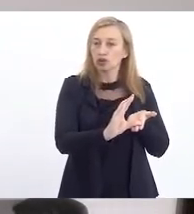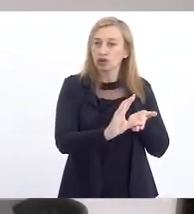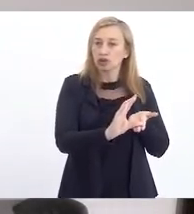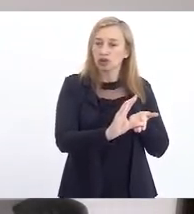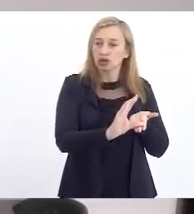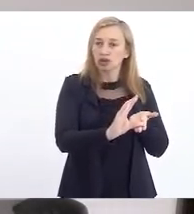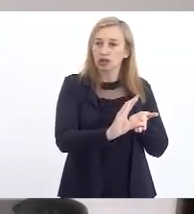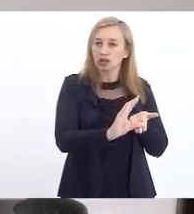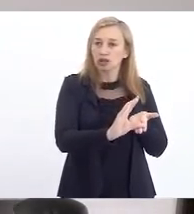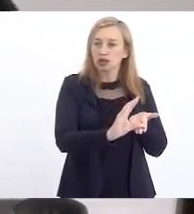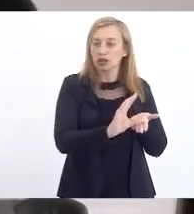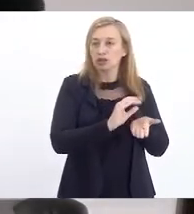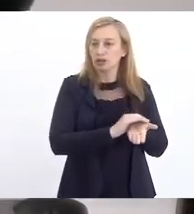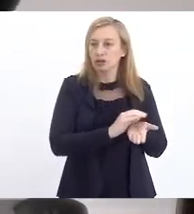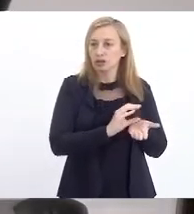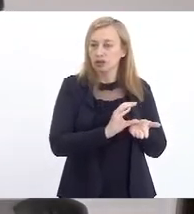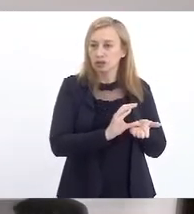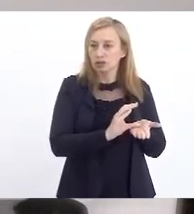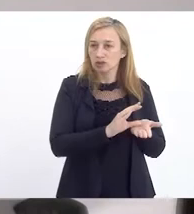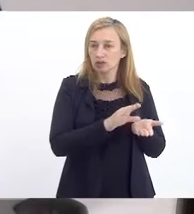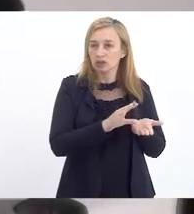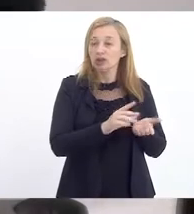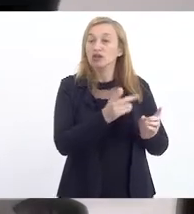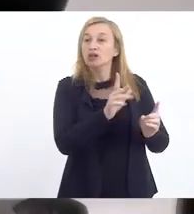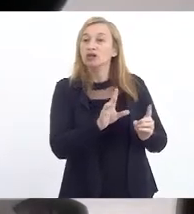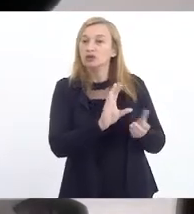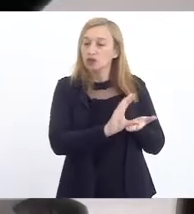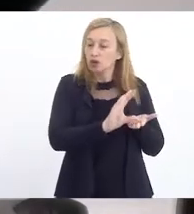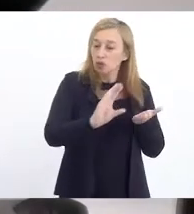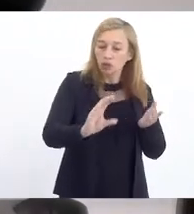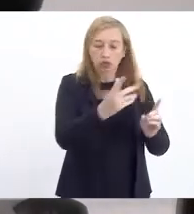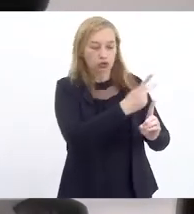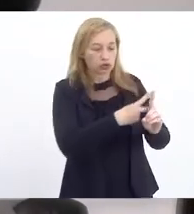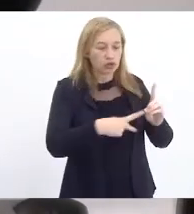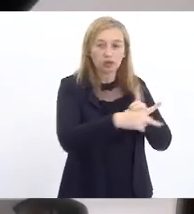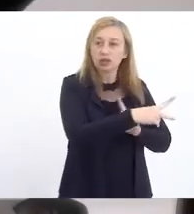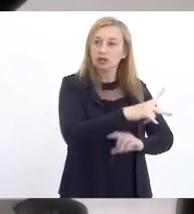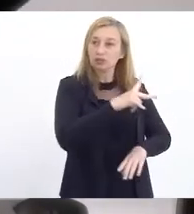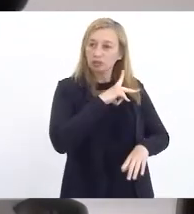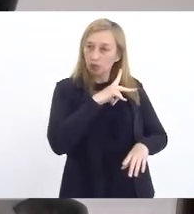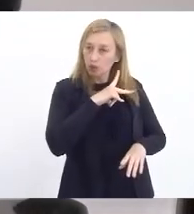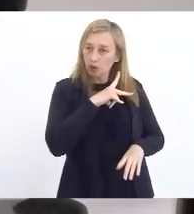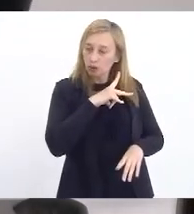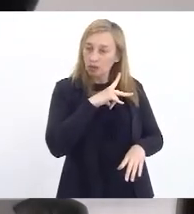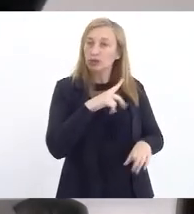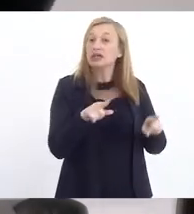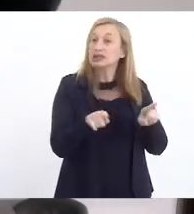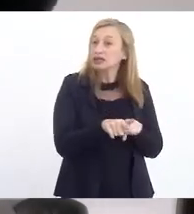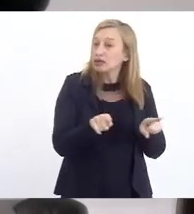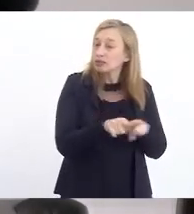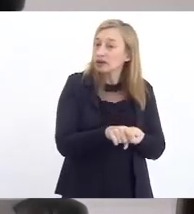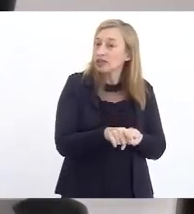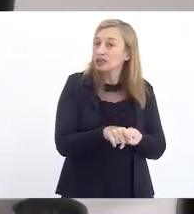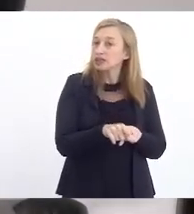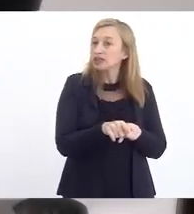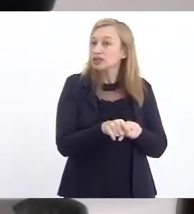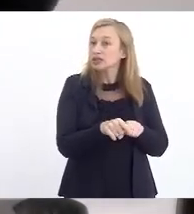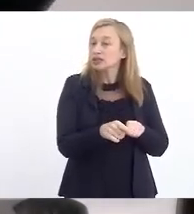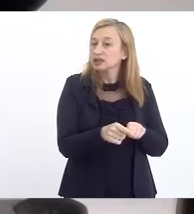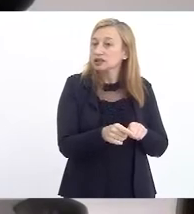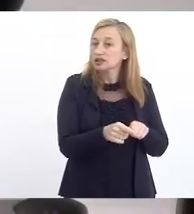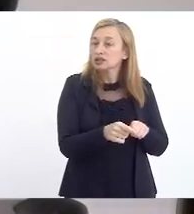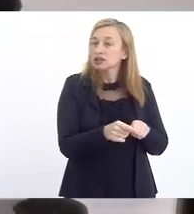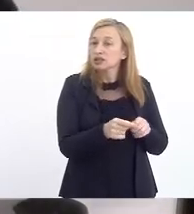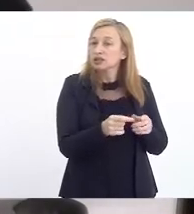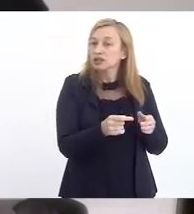vinculados e do próprio Rio Previdência, e recurso vinculado estou chamando também as contribuições